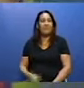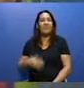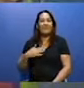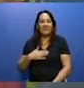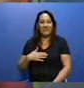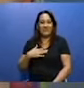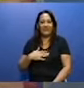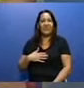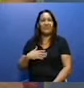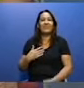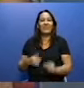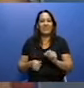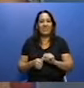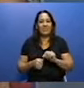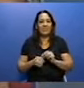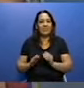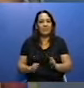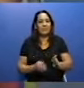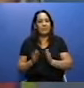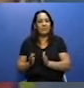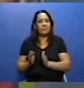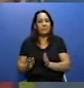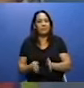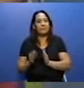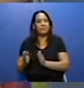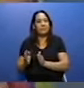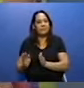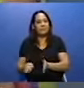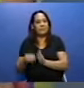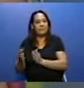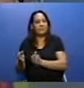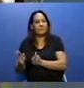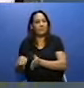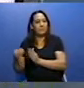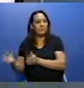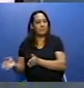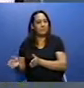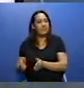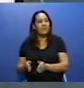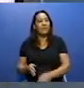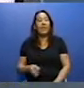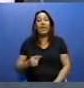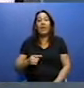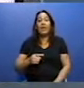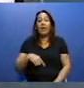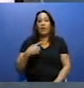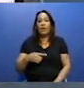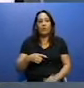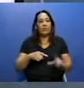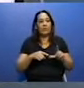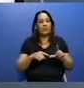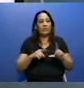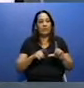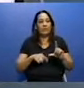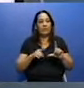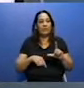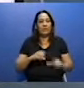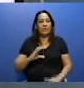Gostoso, não é? Fazer essa sequência numérica. Eu gosto bastante. E essa aqui tá tão fácil, gente. Quem já